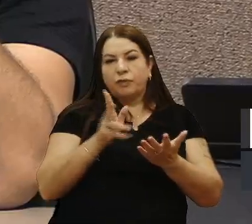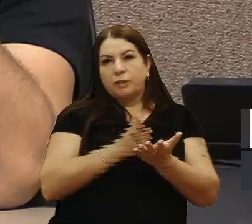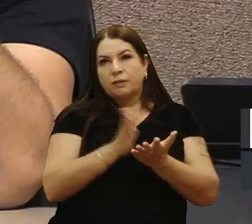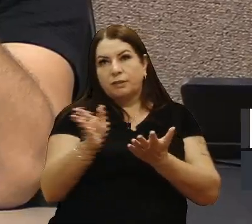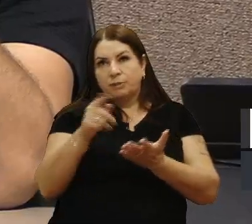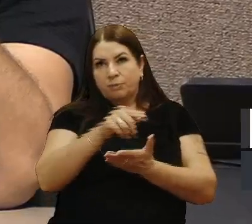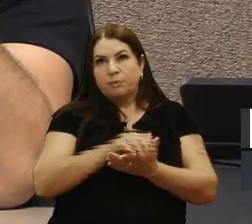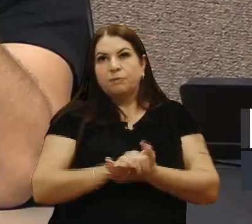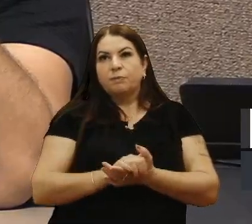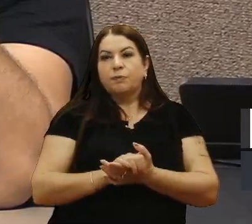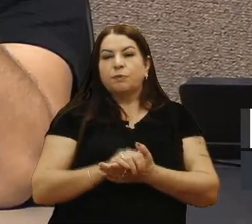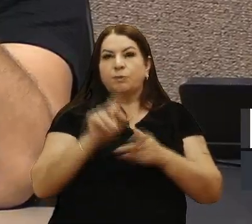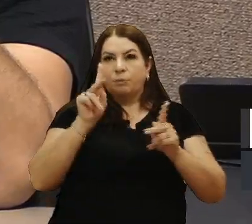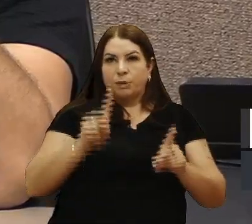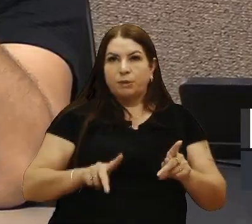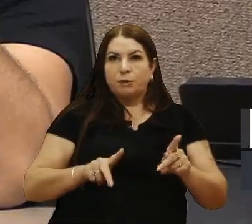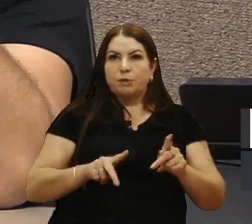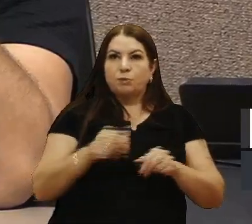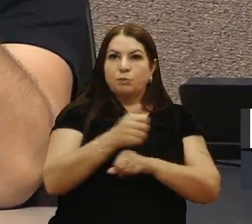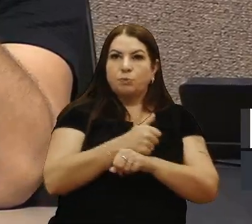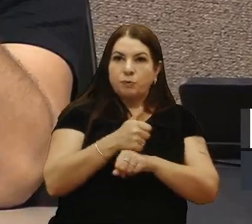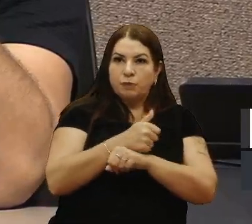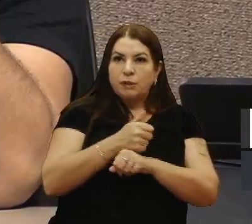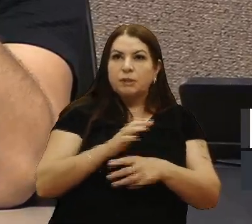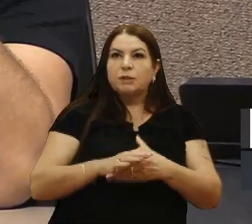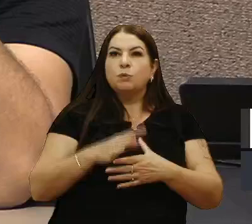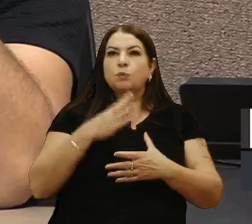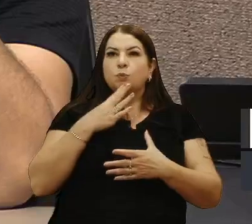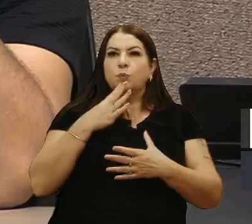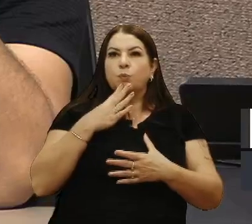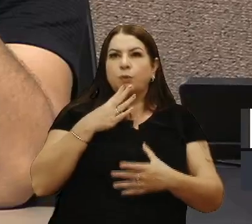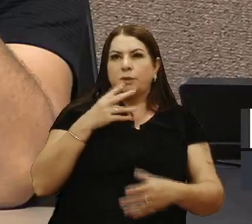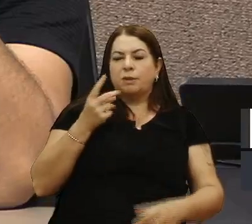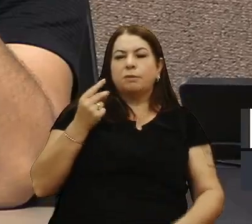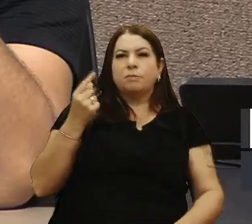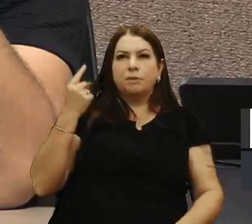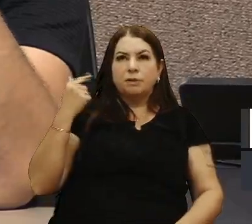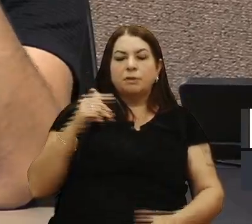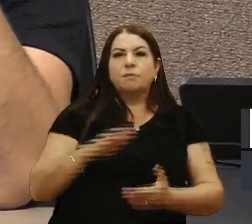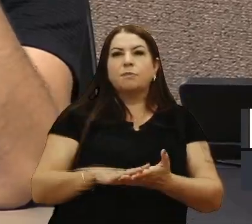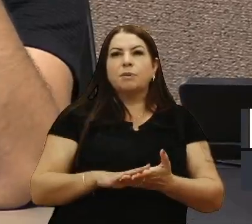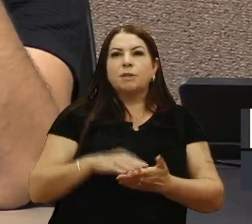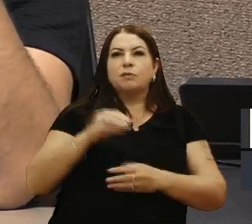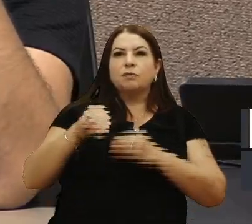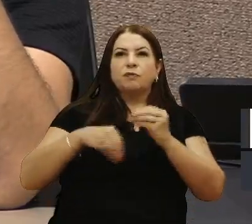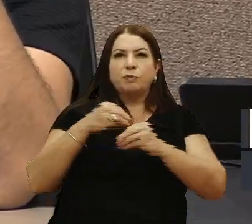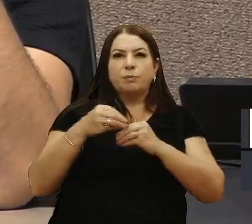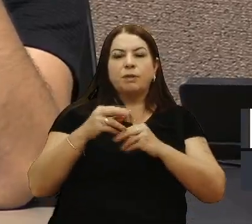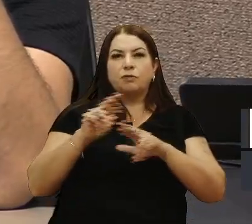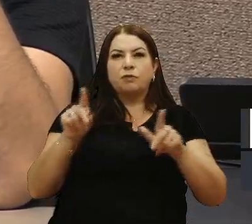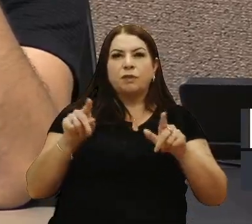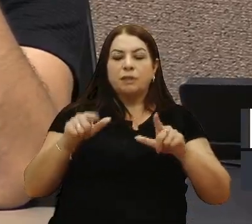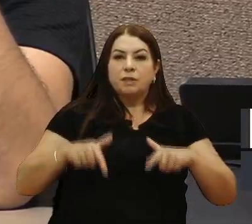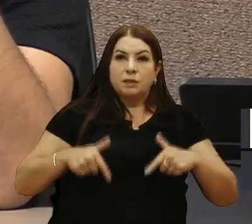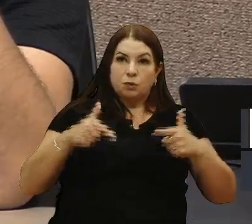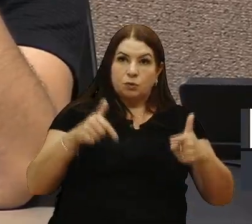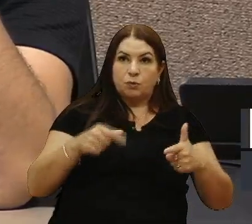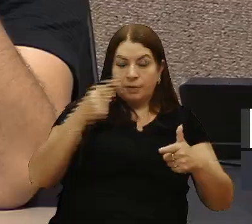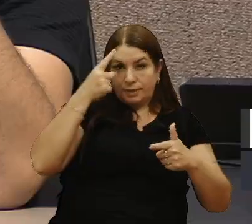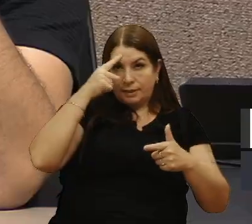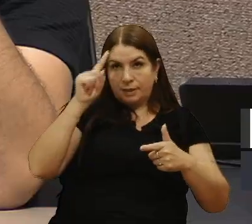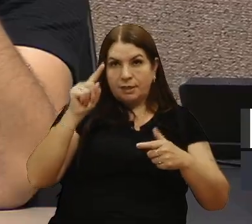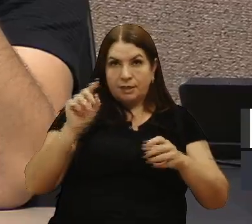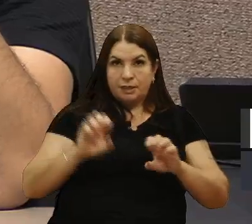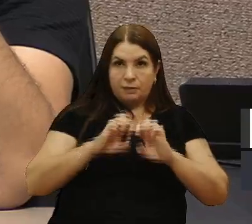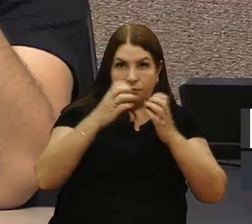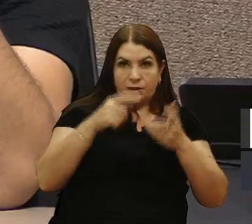gente fala como pessoa, como profissional. Eu conheço o Fernando há bastante tempo de envolvimento em várias ações, iniciativas,